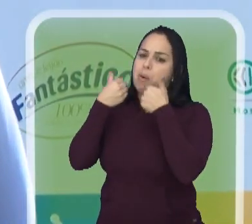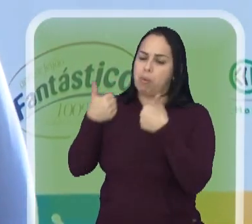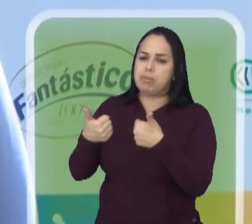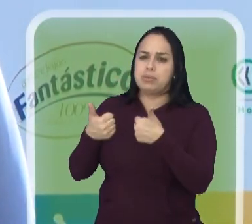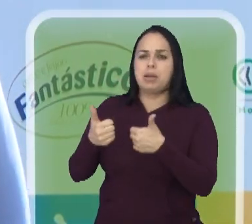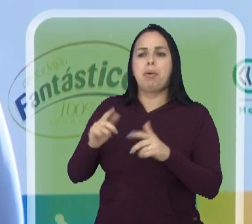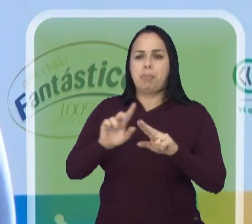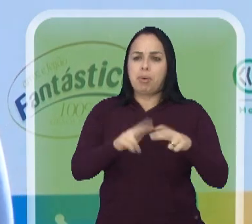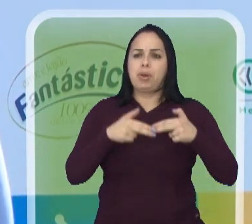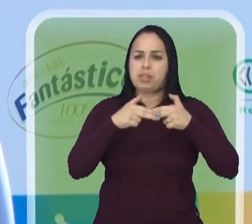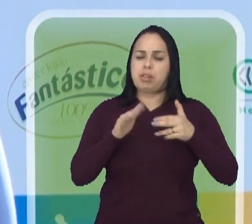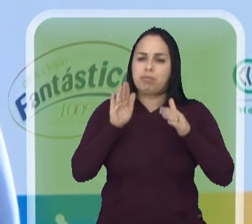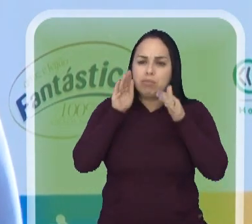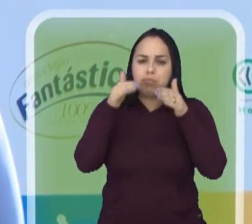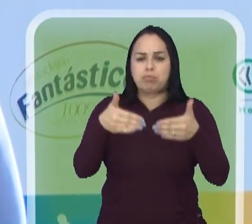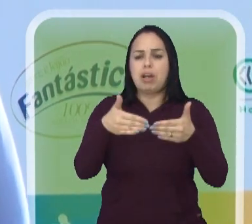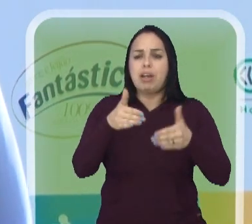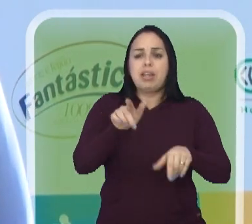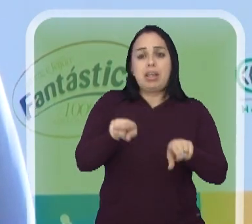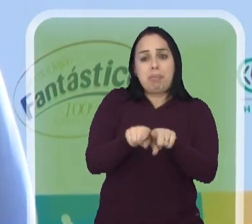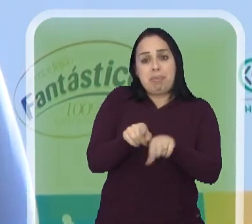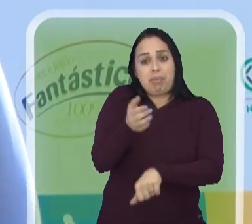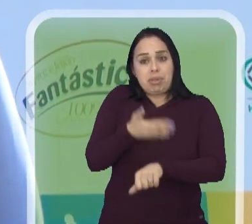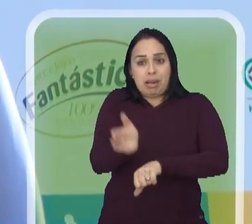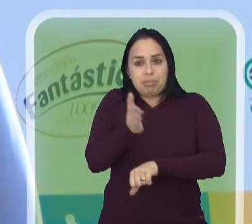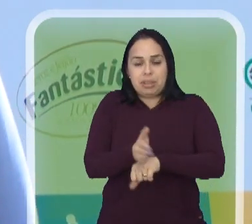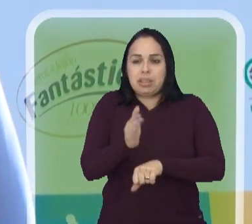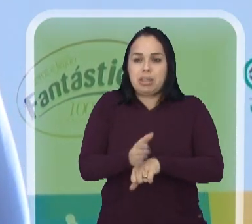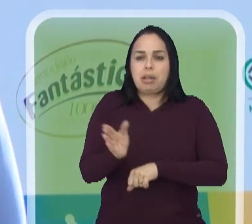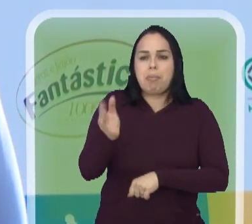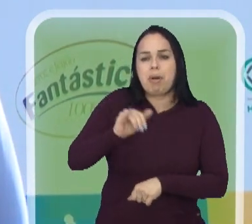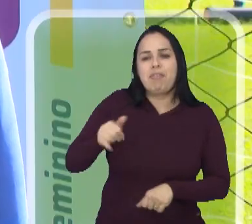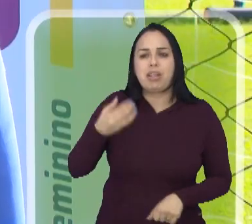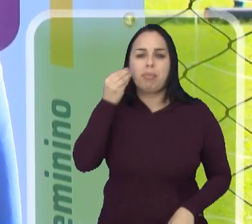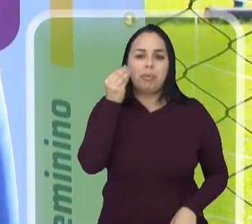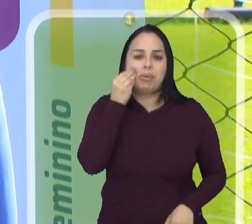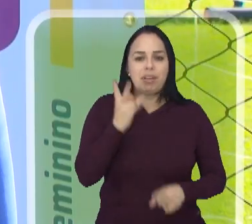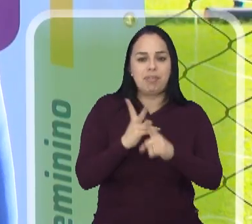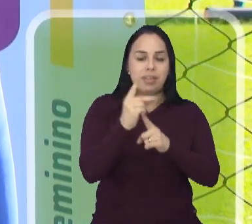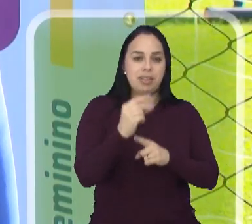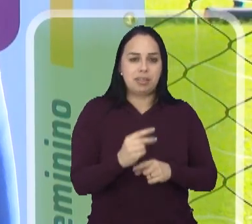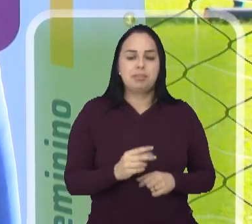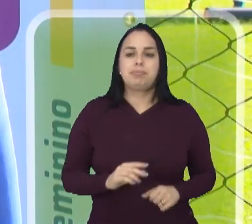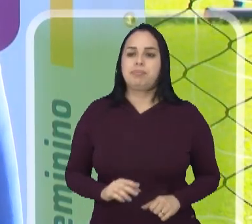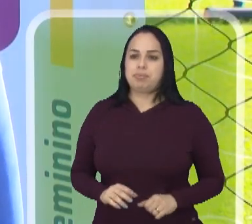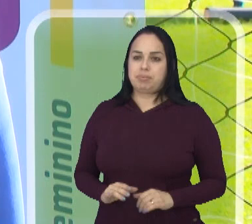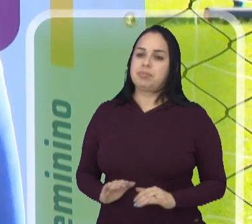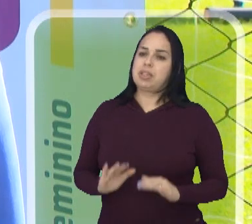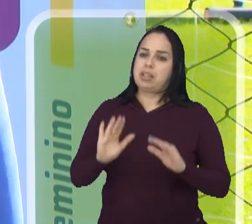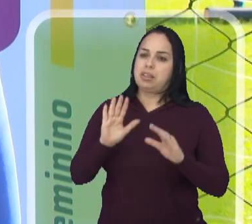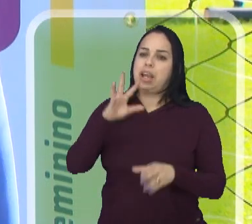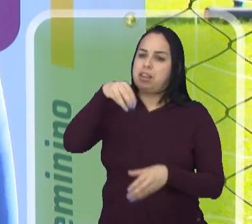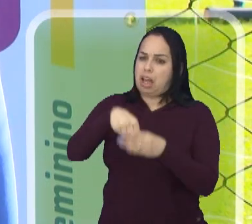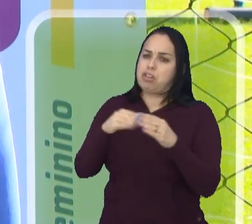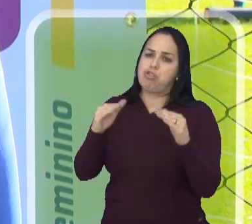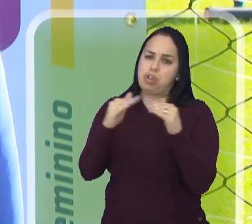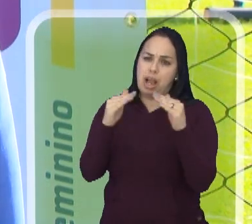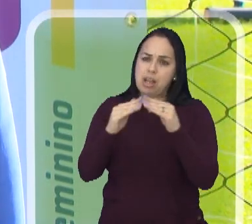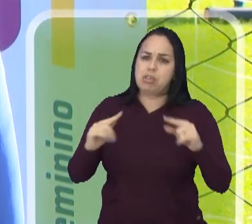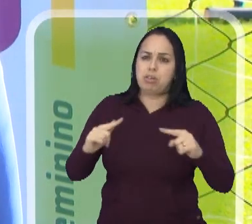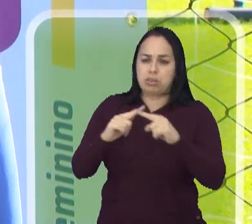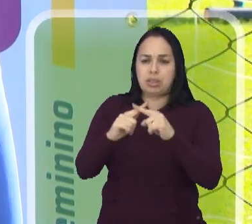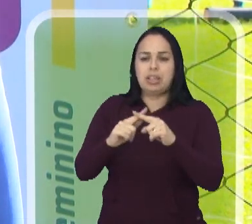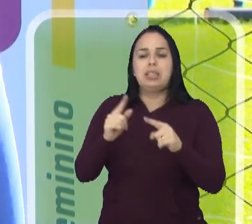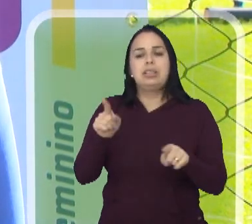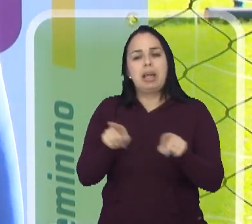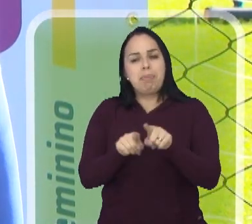entrar focada, né? Estamos trabalhando nisso para aproveitar nossa oportunidade e sair com a vitória. A gente vai estar em casa, né? Tem um fator que é